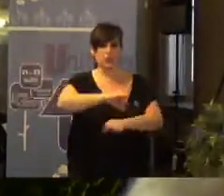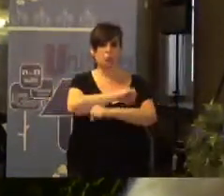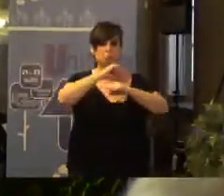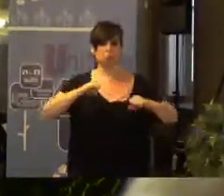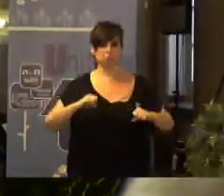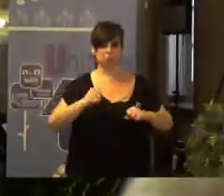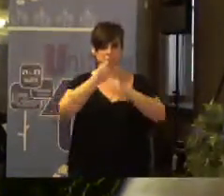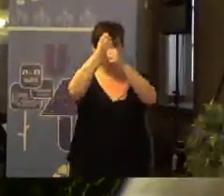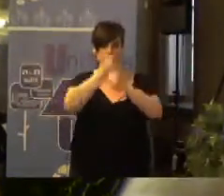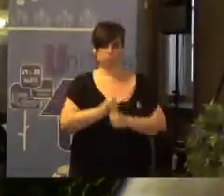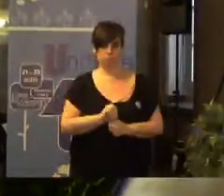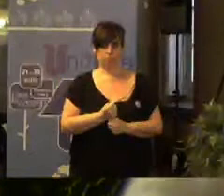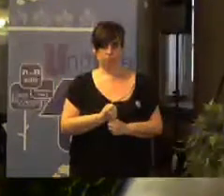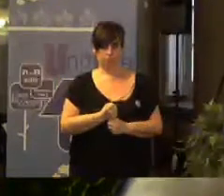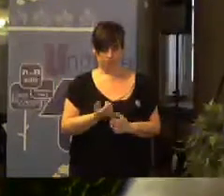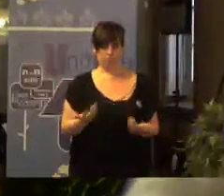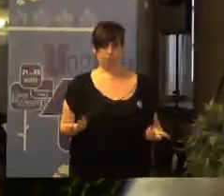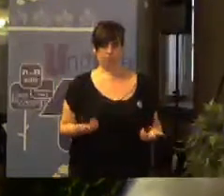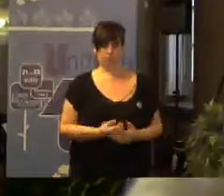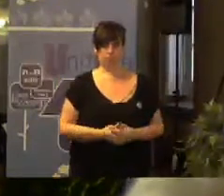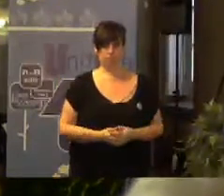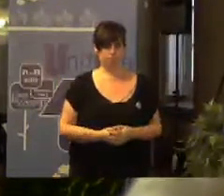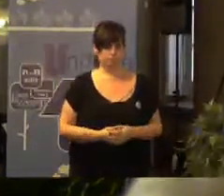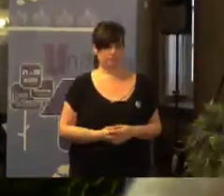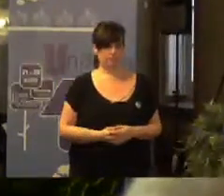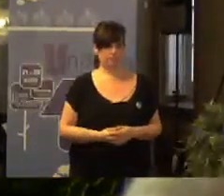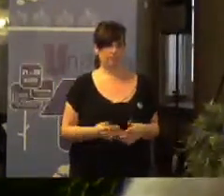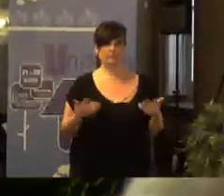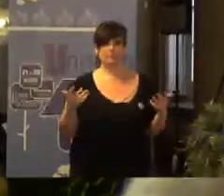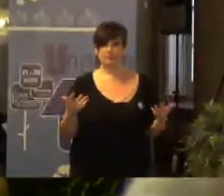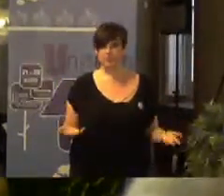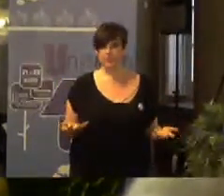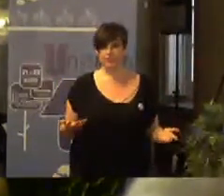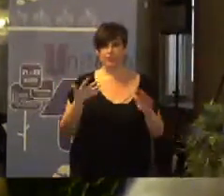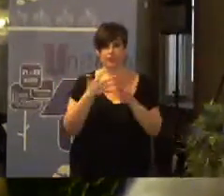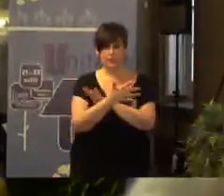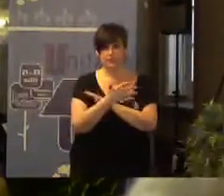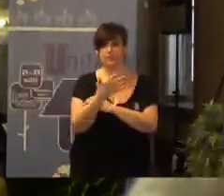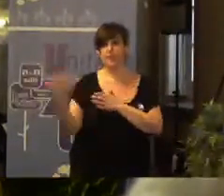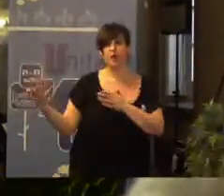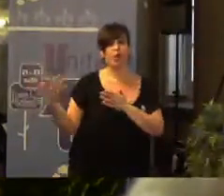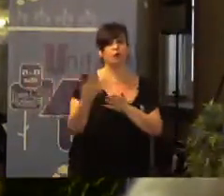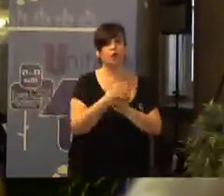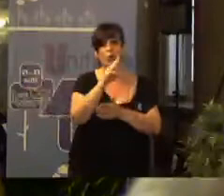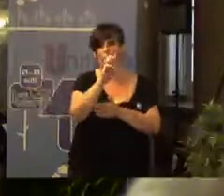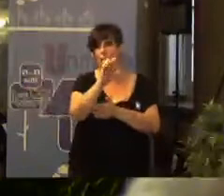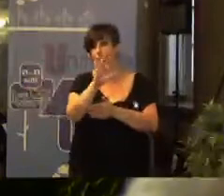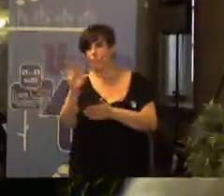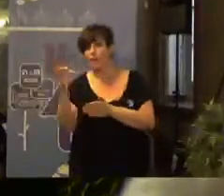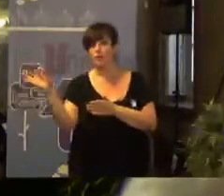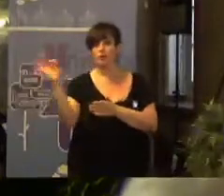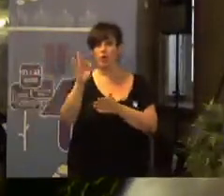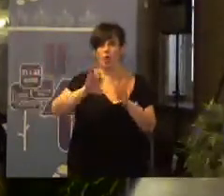seja, disputando votos com o PSD. E, portanto, toda a disponibilidade para dialogar com o PSD, com a direita, toda